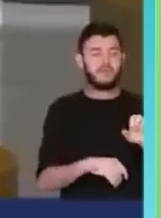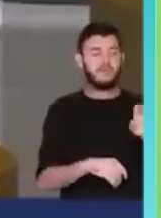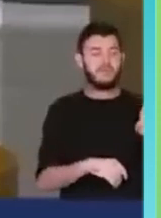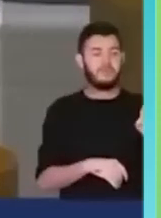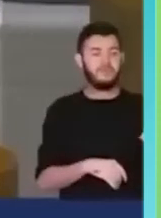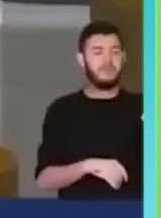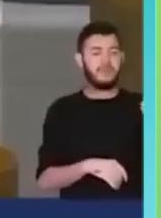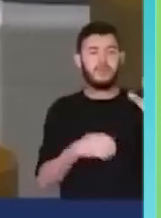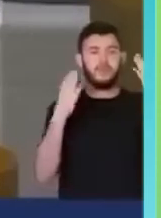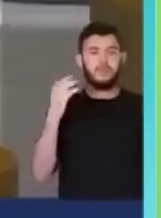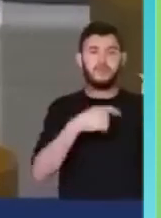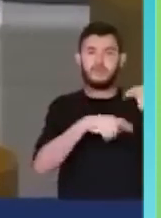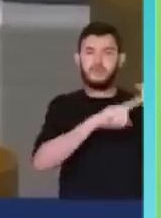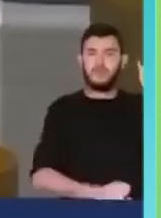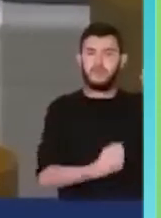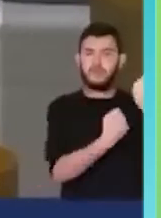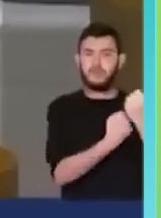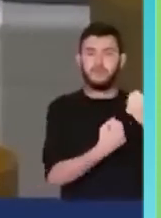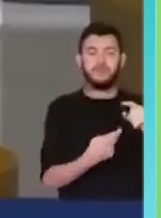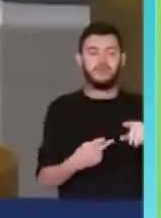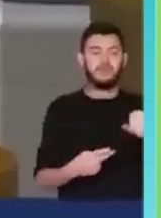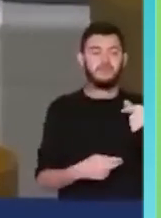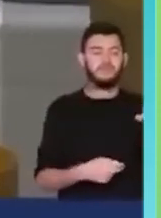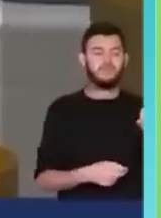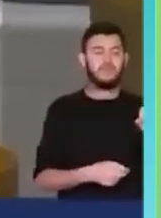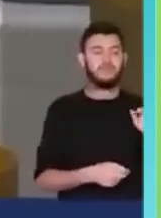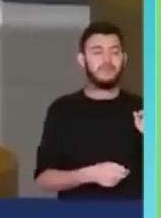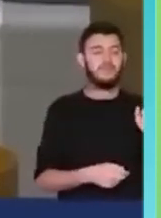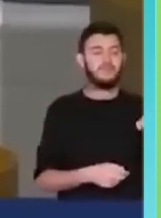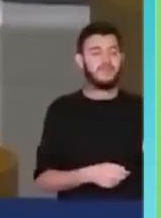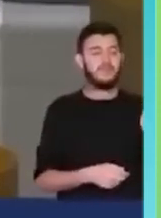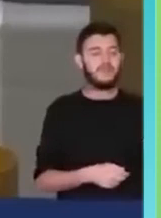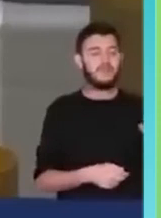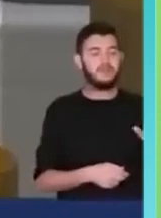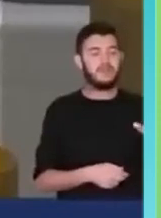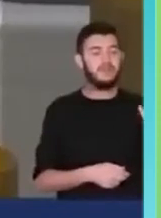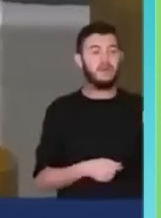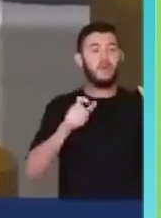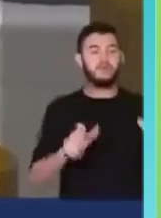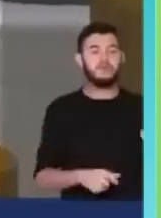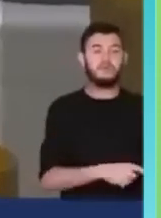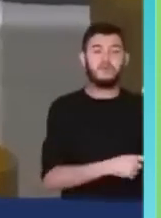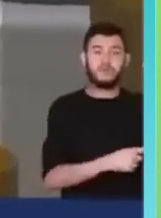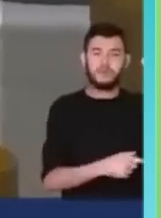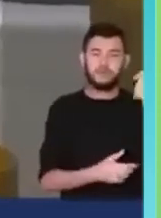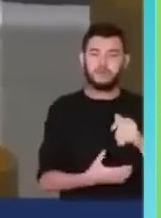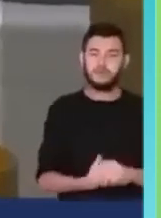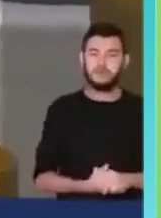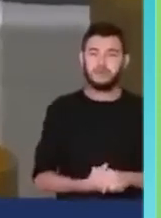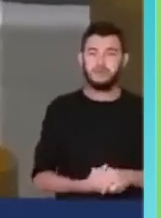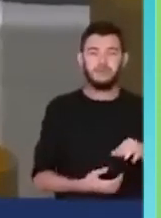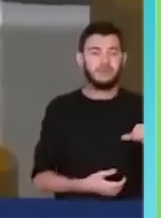grande Felipe Brito um grande apoiador o João da financeira lá no Rio Grande do Sul e